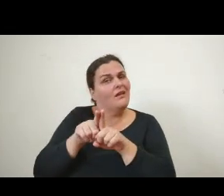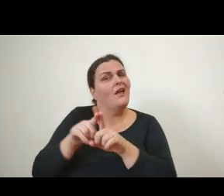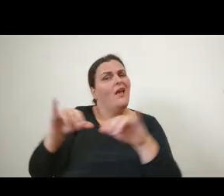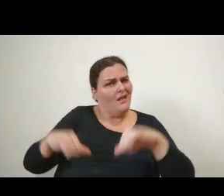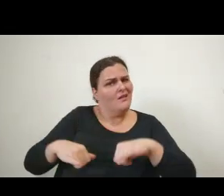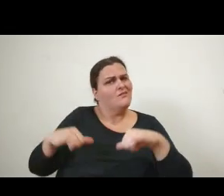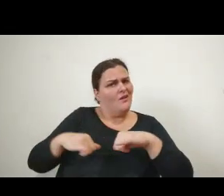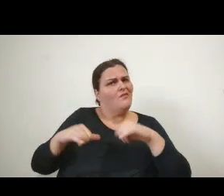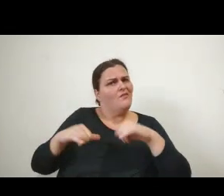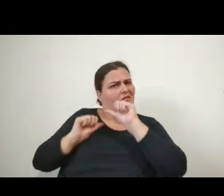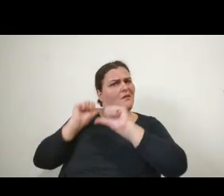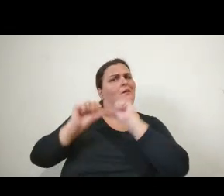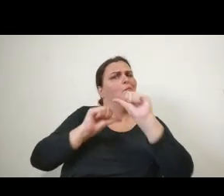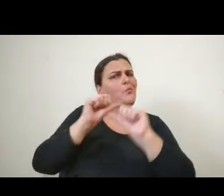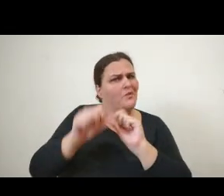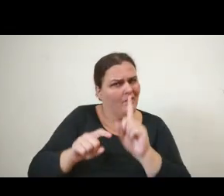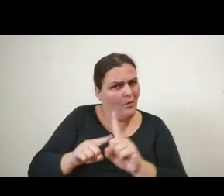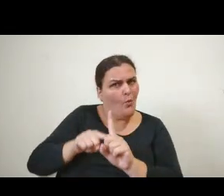Inclusive, o aumento da temperatura